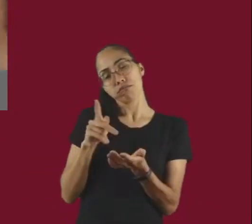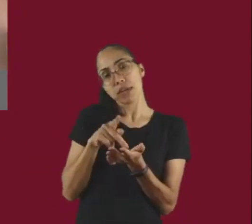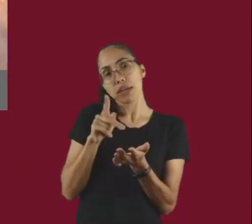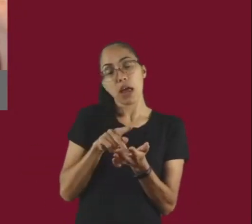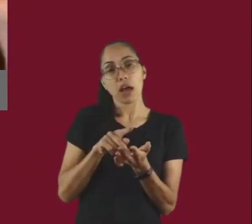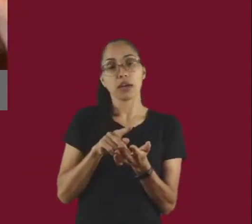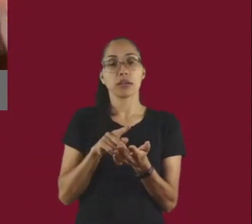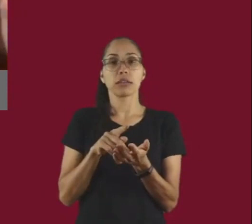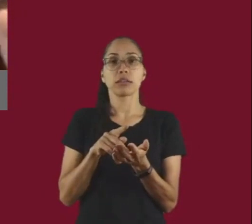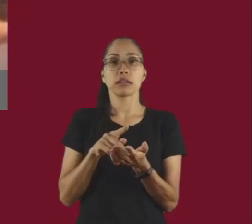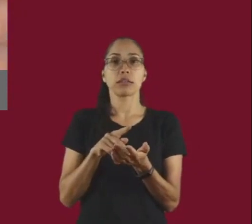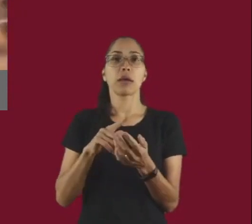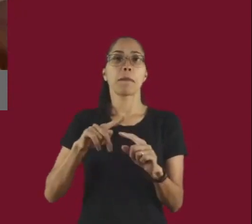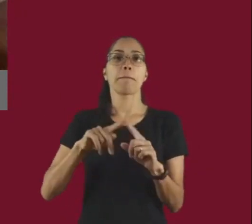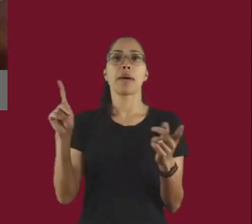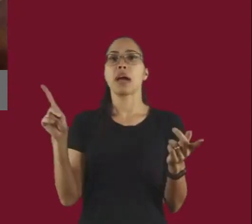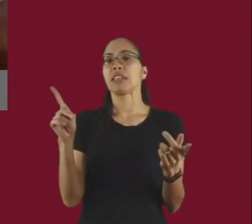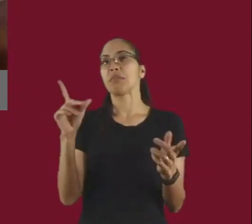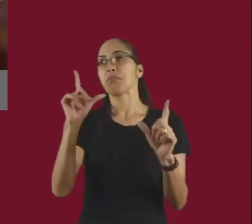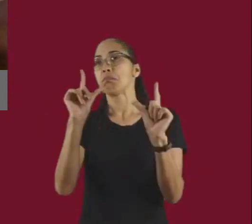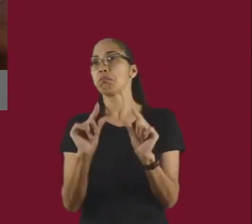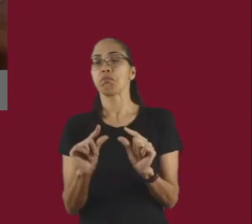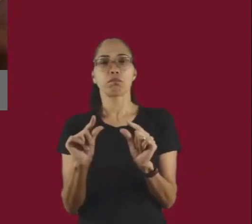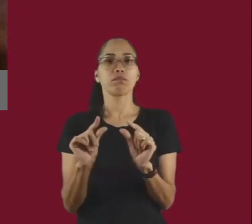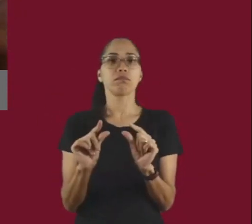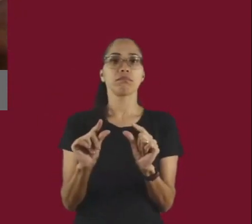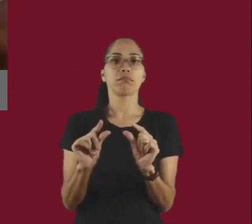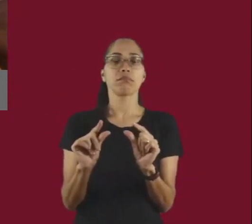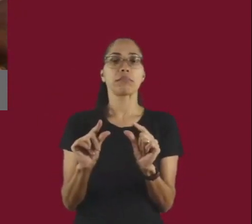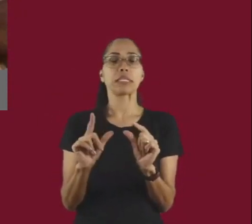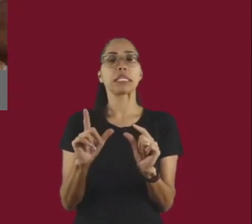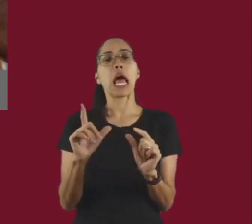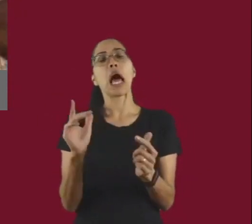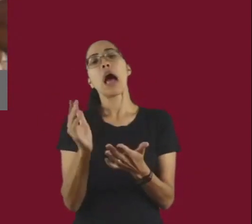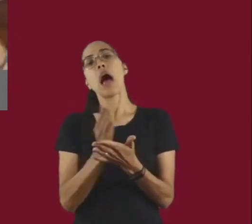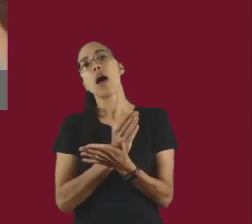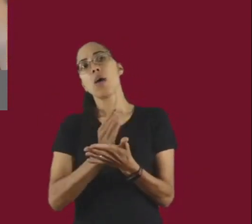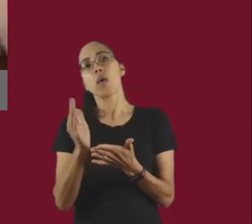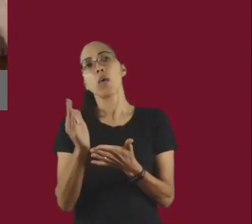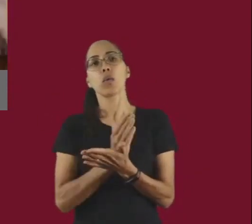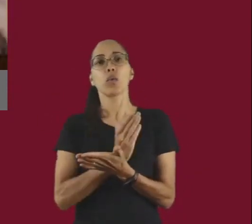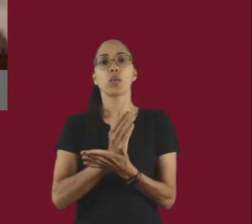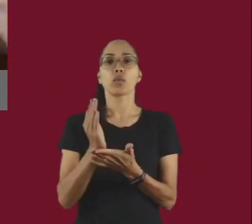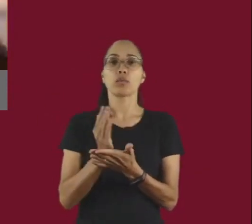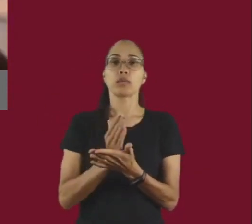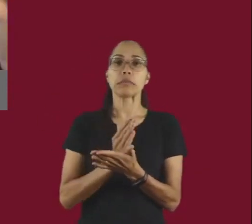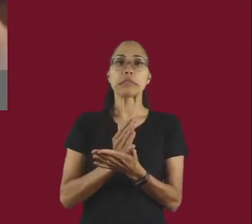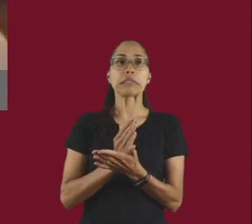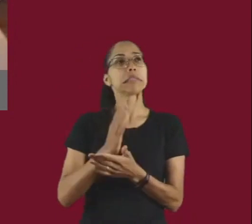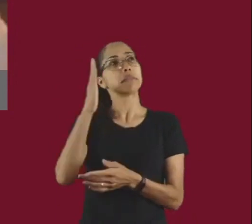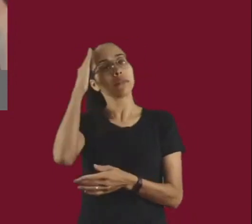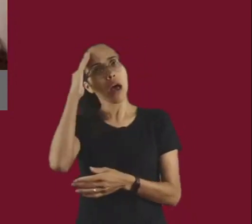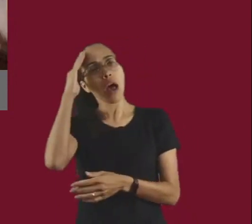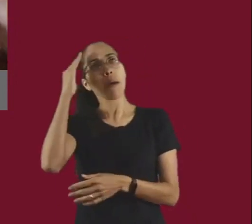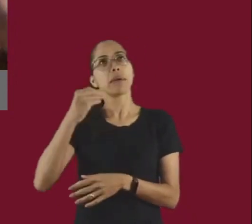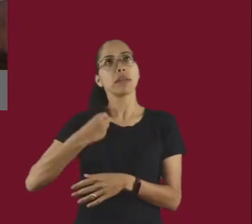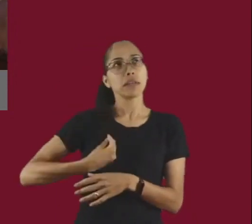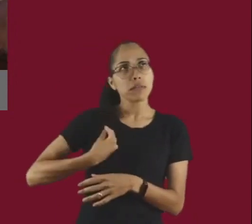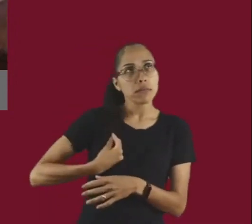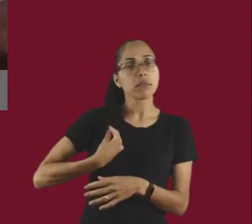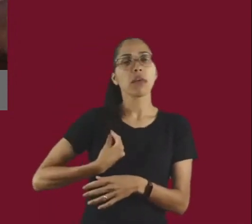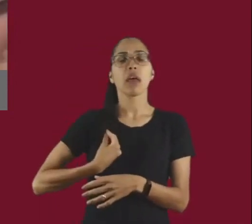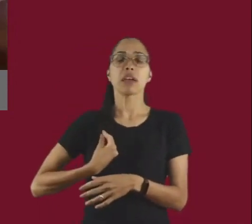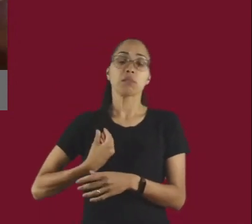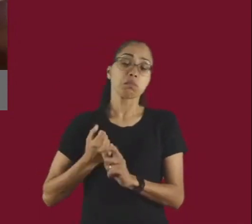que é muito pouco, tem aquilo que a gente sabe que existe, que é um pouco